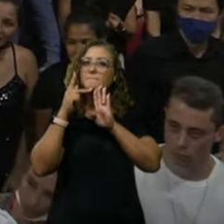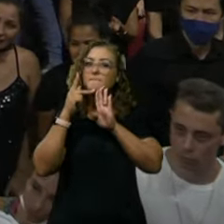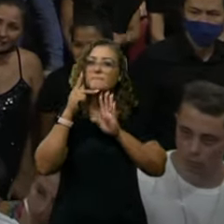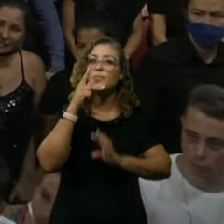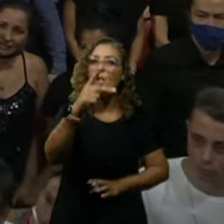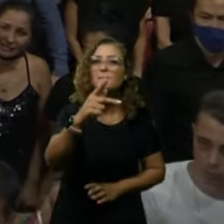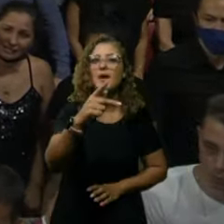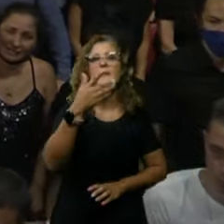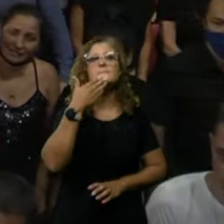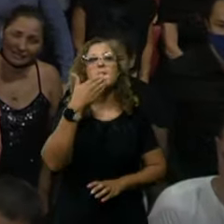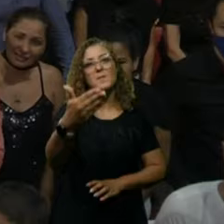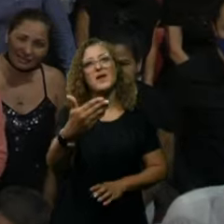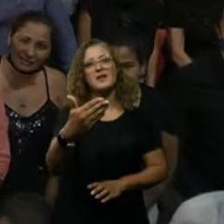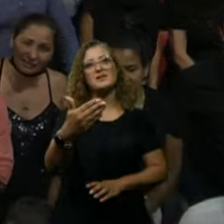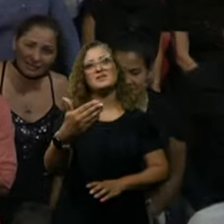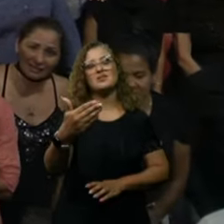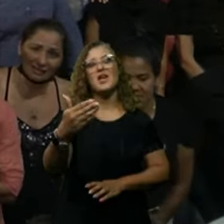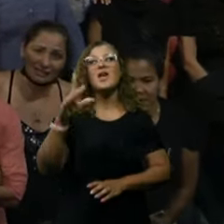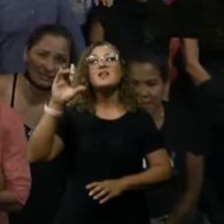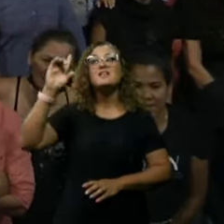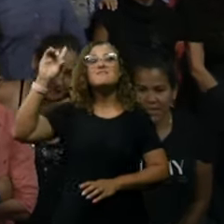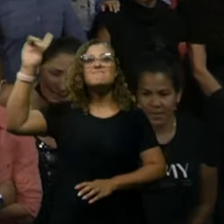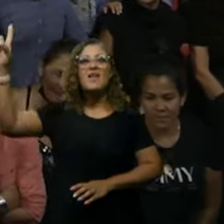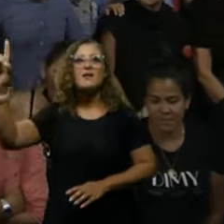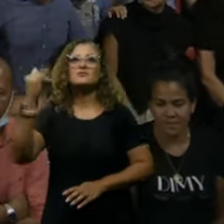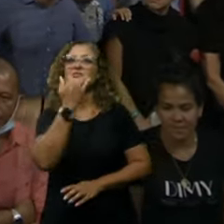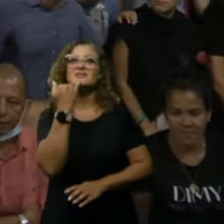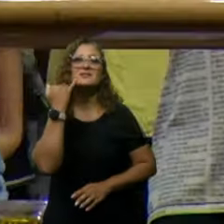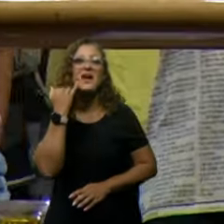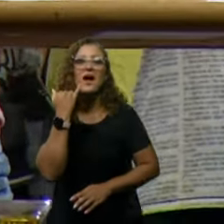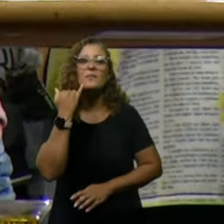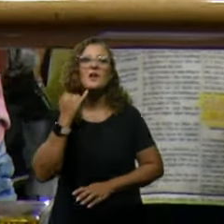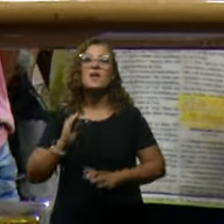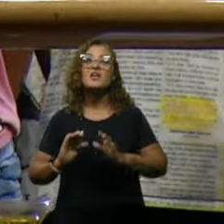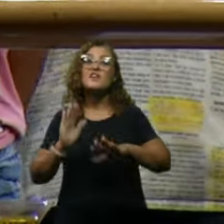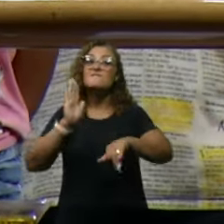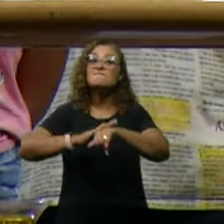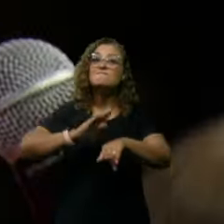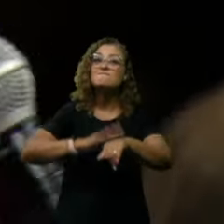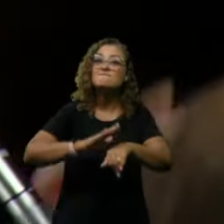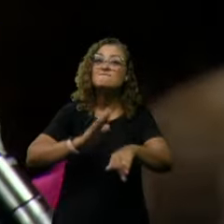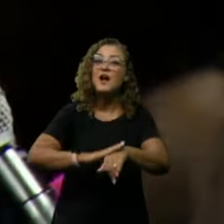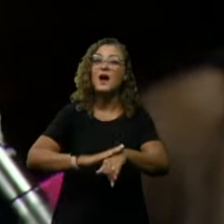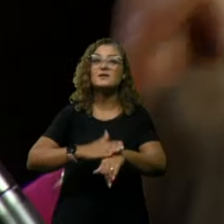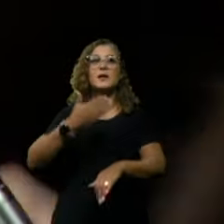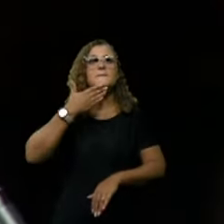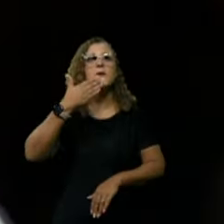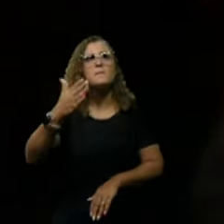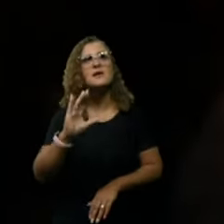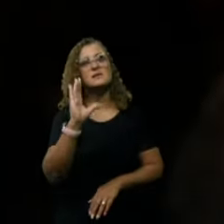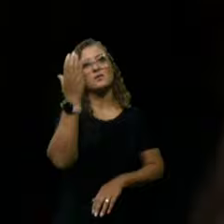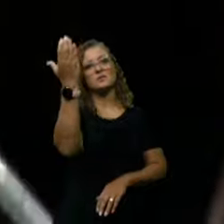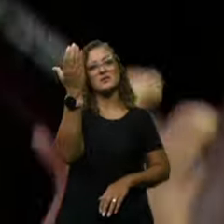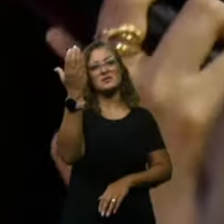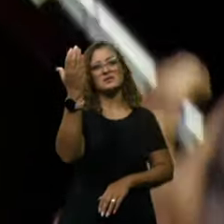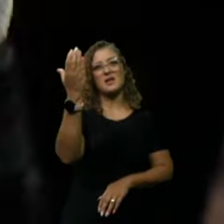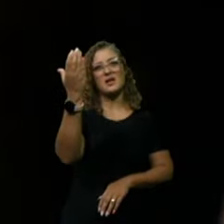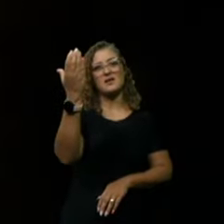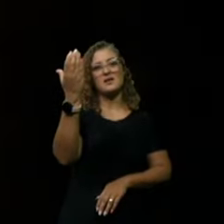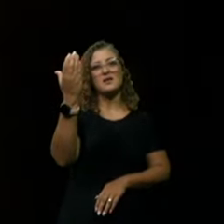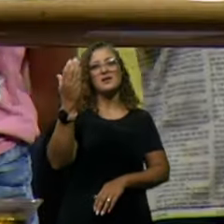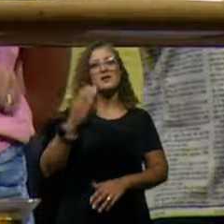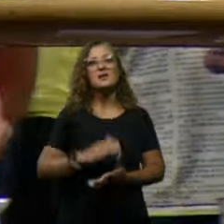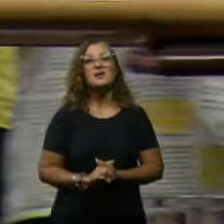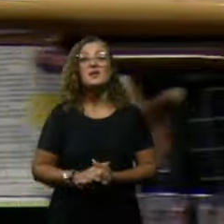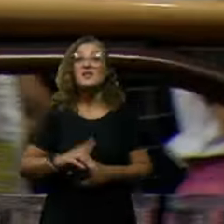cumpre promessa a Deus gente acorda eu acho que mantém é aquilo que já realizou eu não te deixo depois que cumprir Deus te